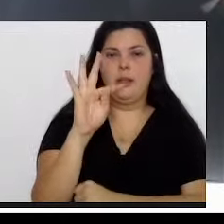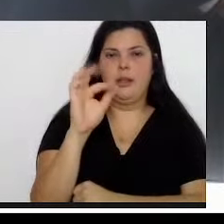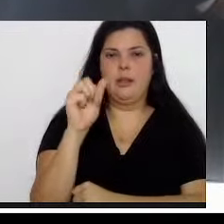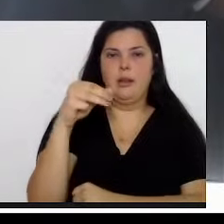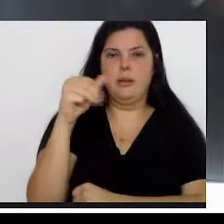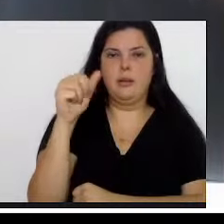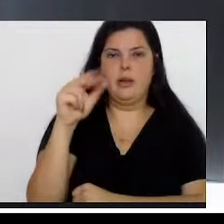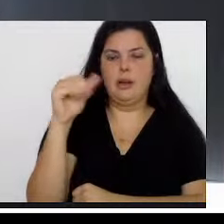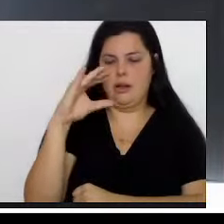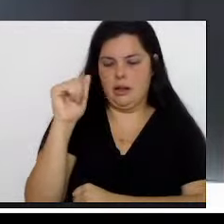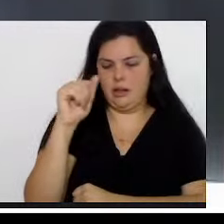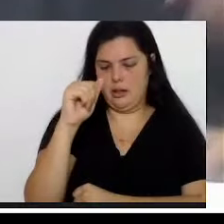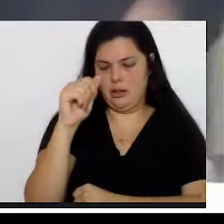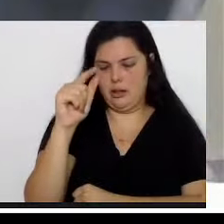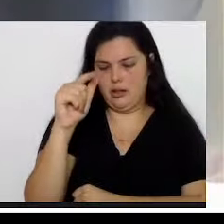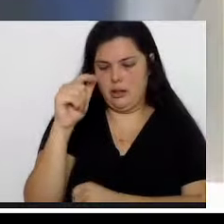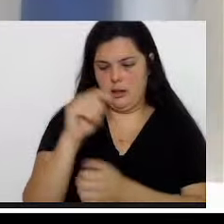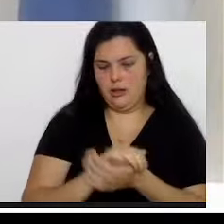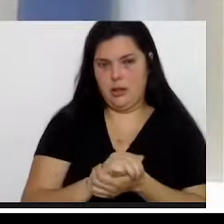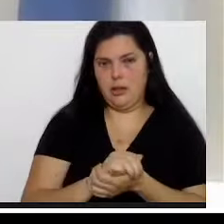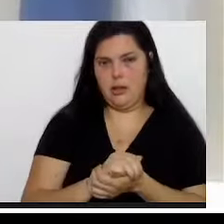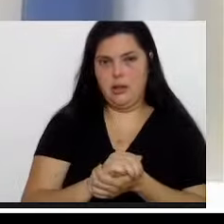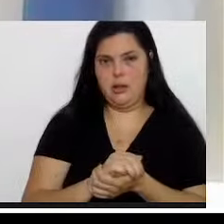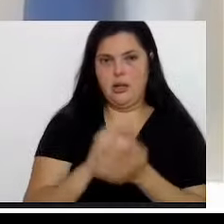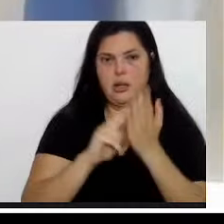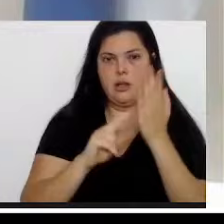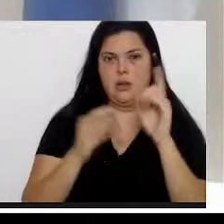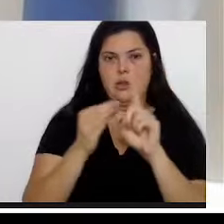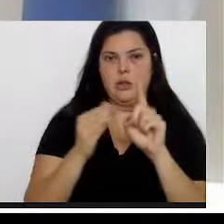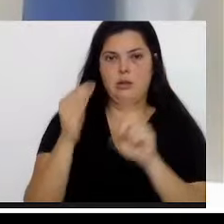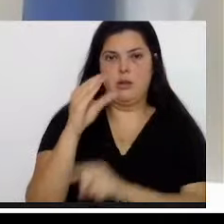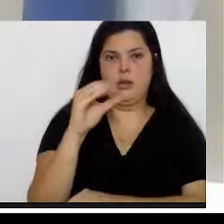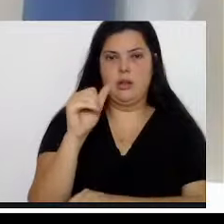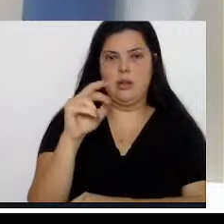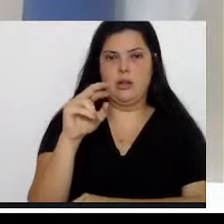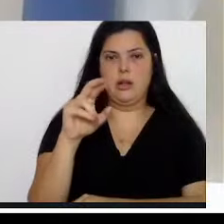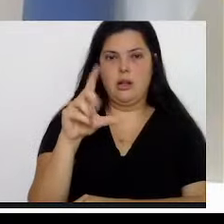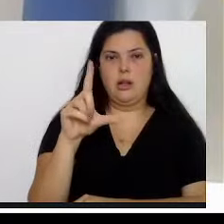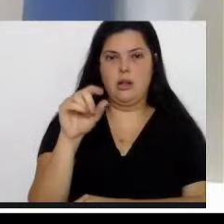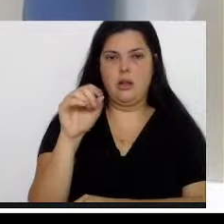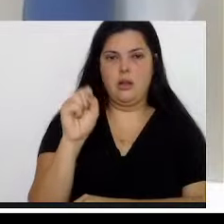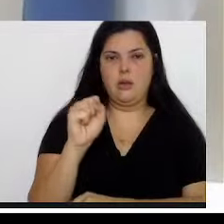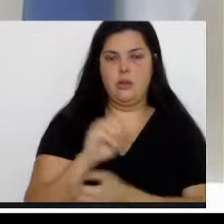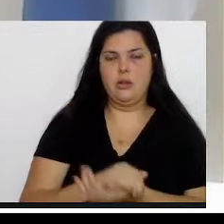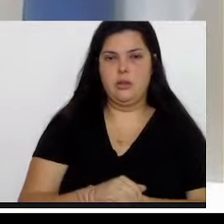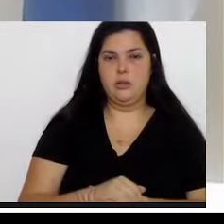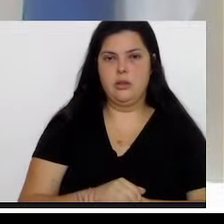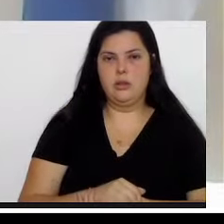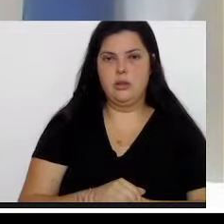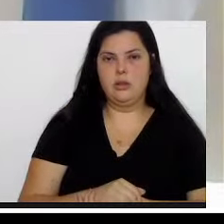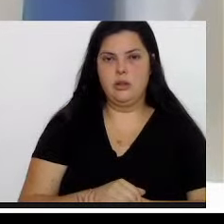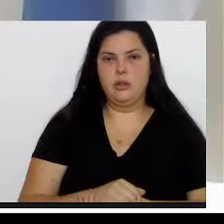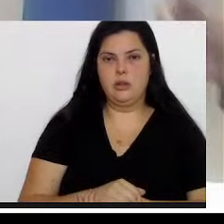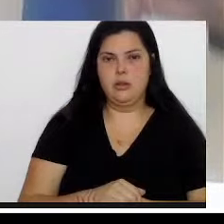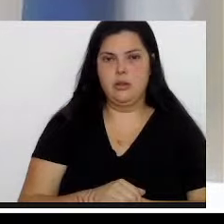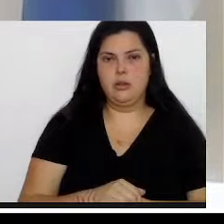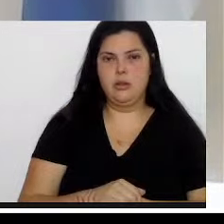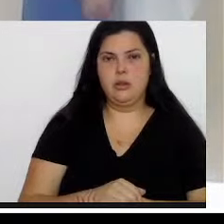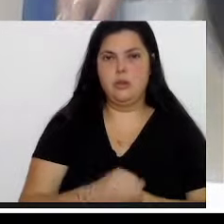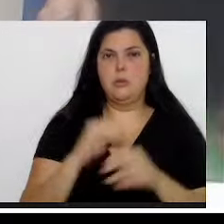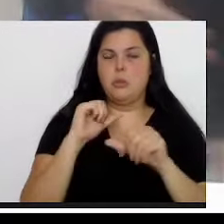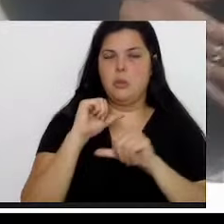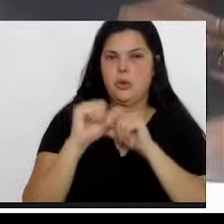relator desembargador Carlos Gil Rodrigues Filho, nos autos do recurso. Eu estou pulando já aqui, não, segundo,